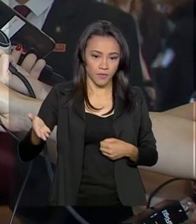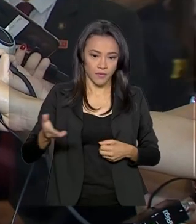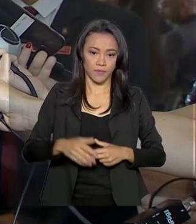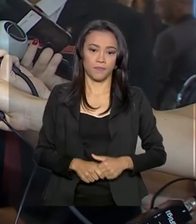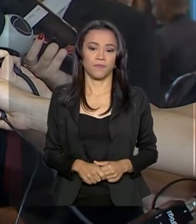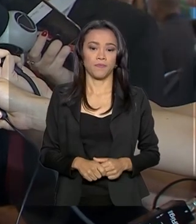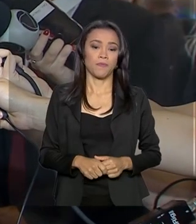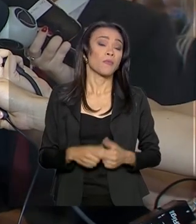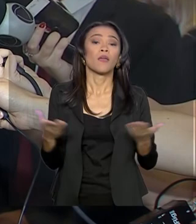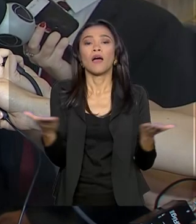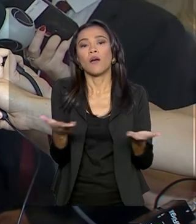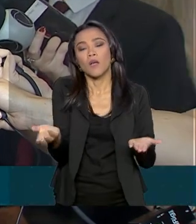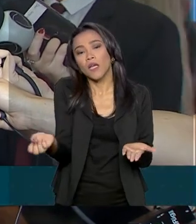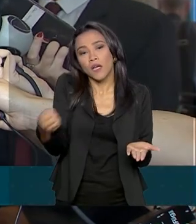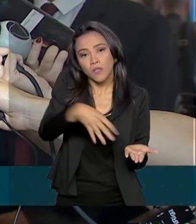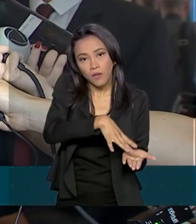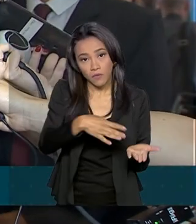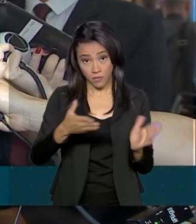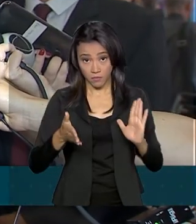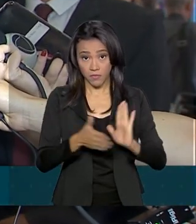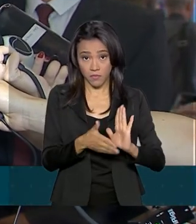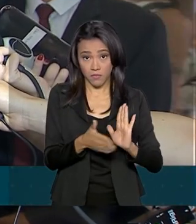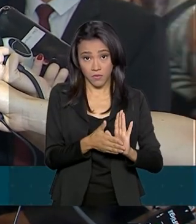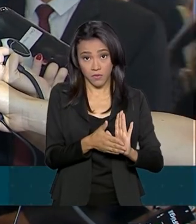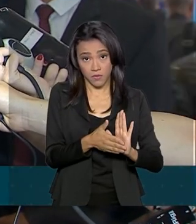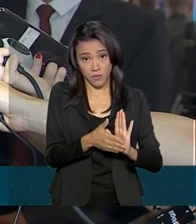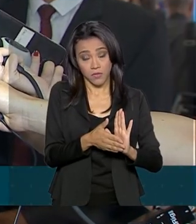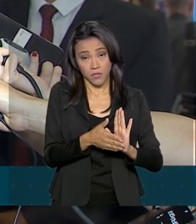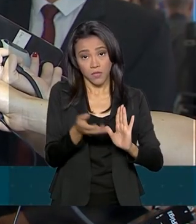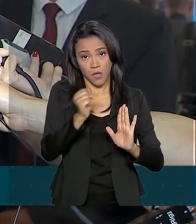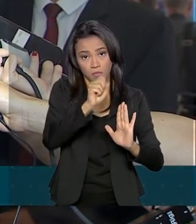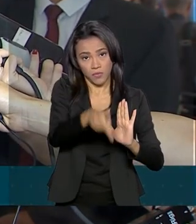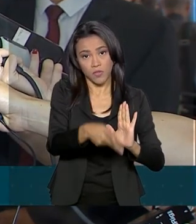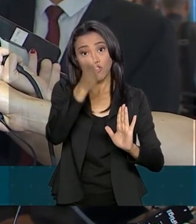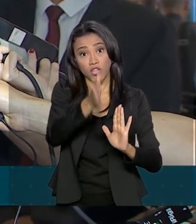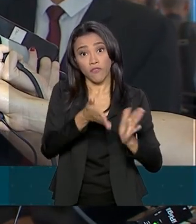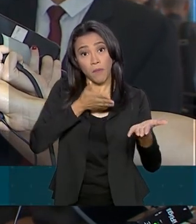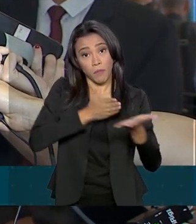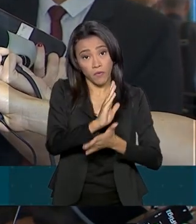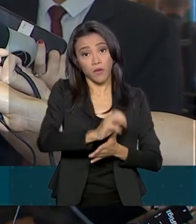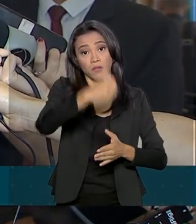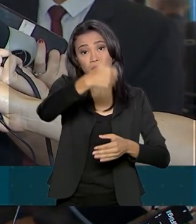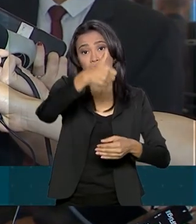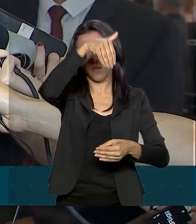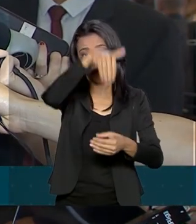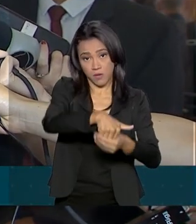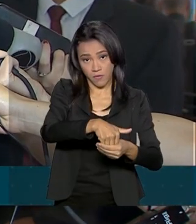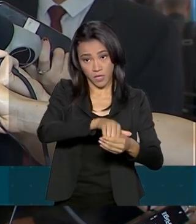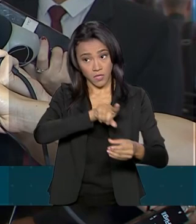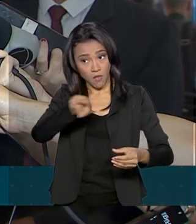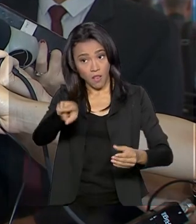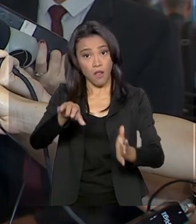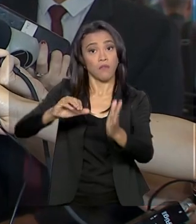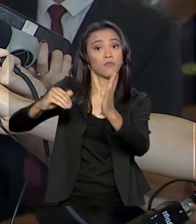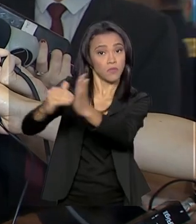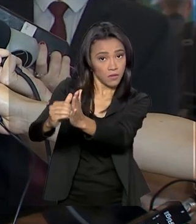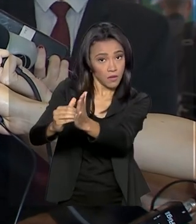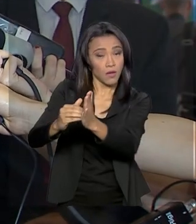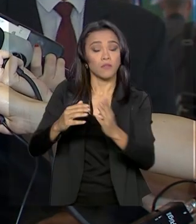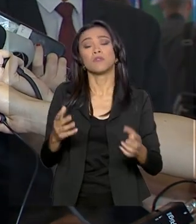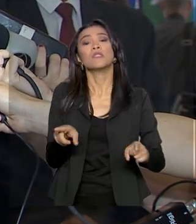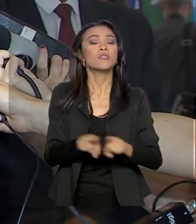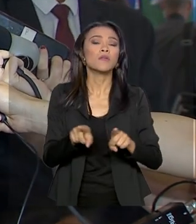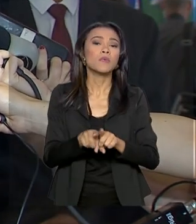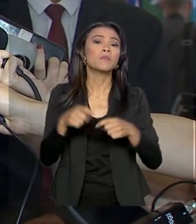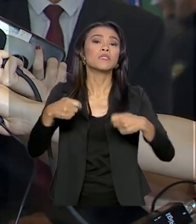nova previdência praticamente já foi aprovada no primeiro turno no Senado, há a possibilidade de um